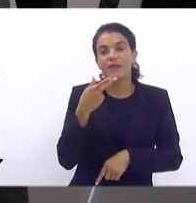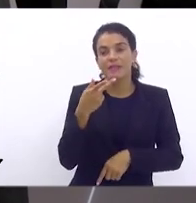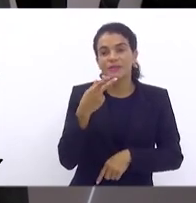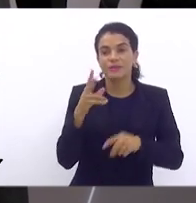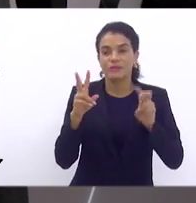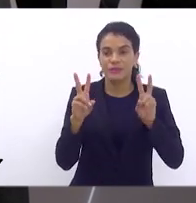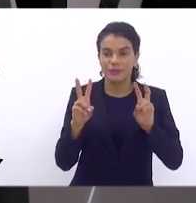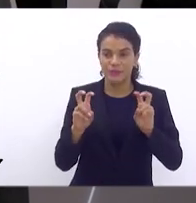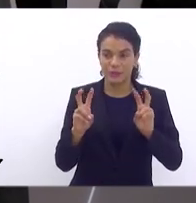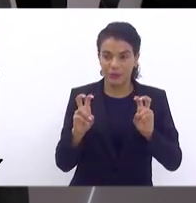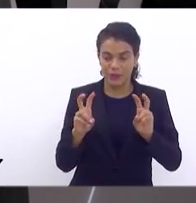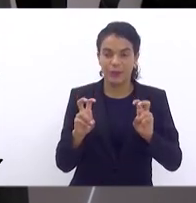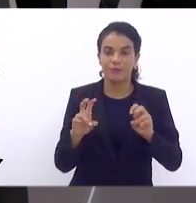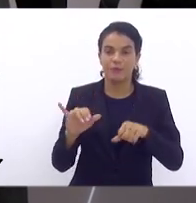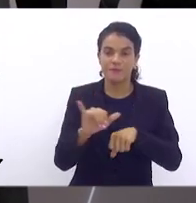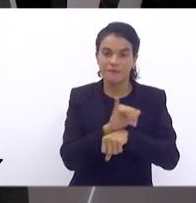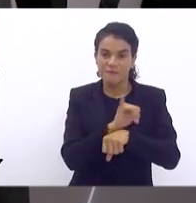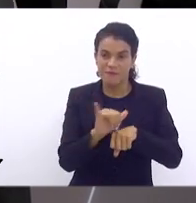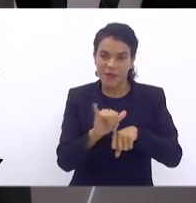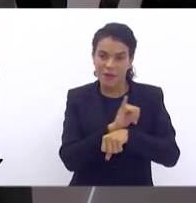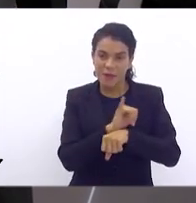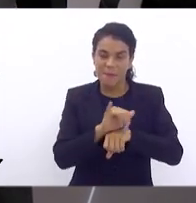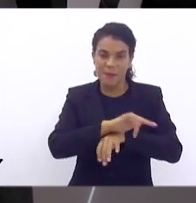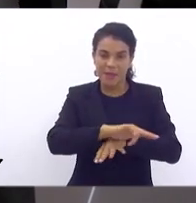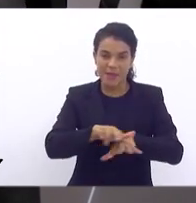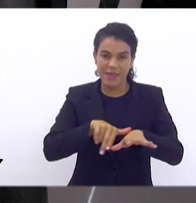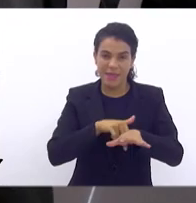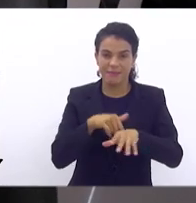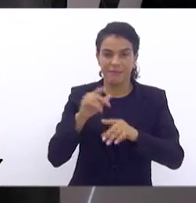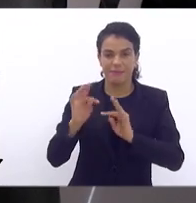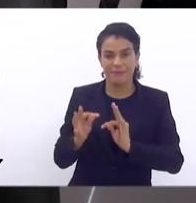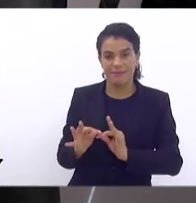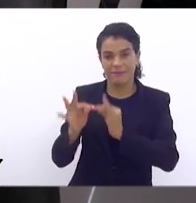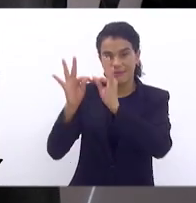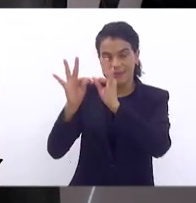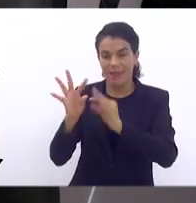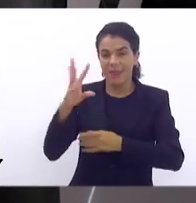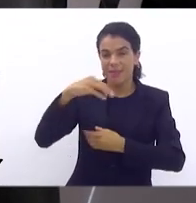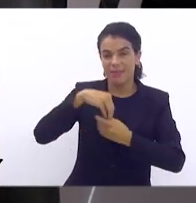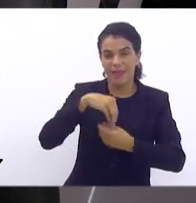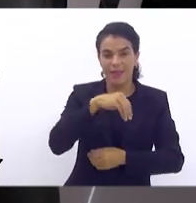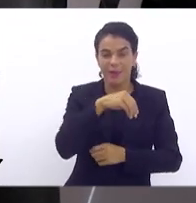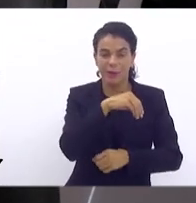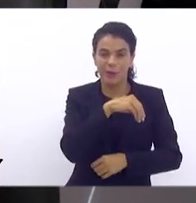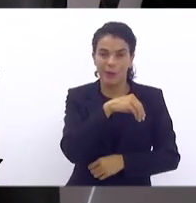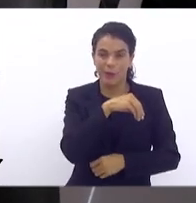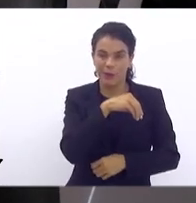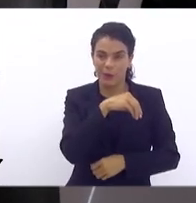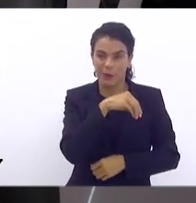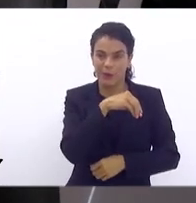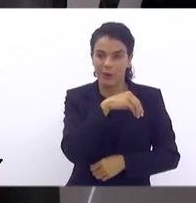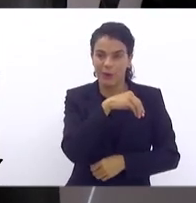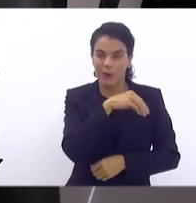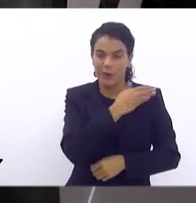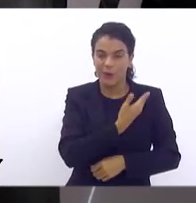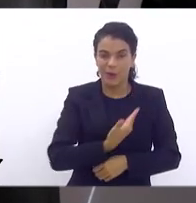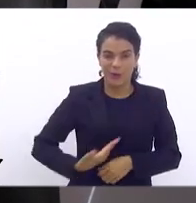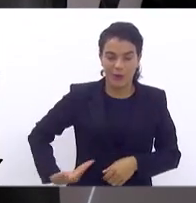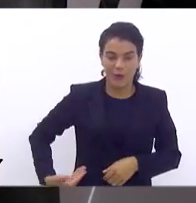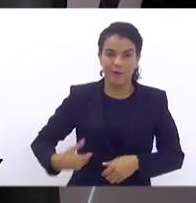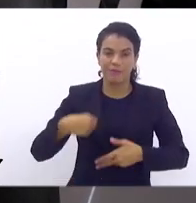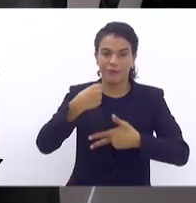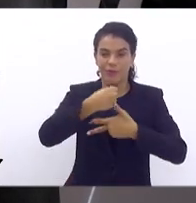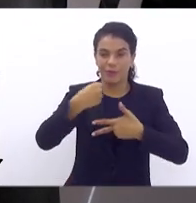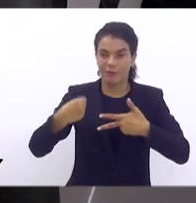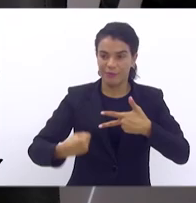a utilização de ferramentas tecnológicos é tecnológicas no poder público que eu acho que era o senhor que o senhor gostaria de